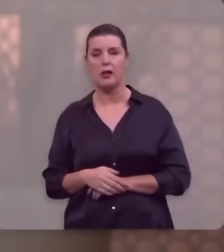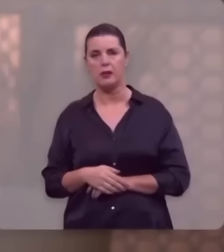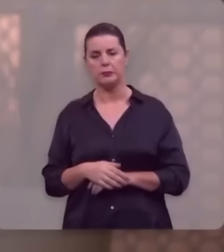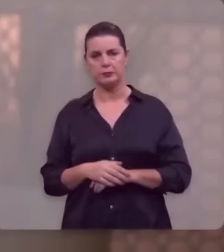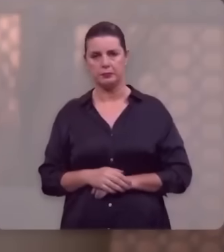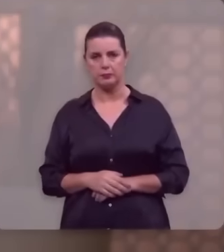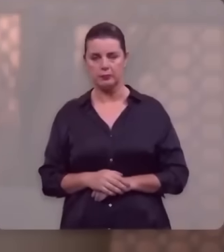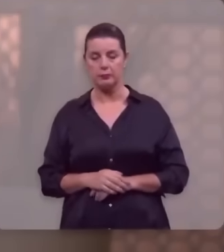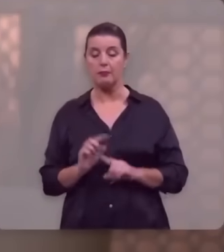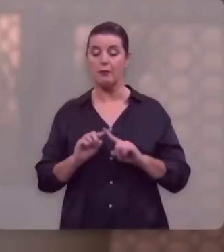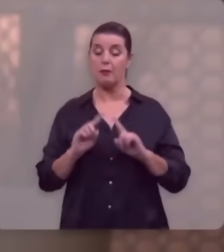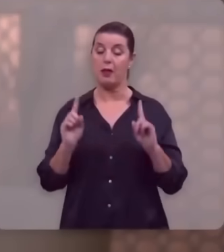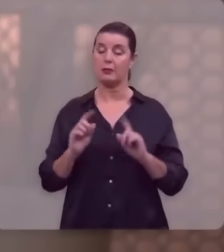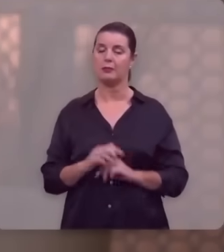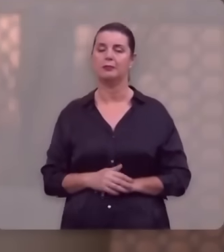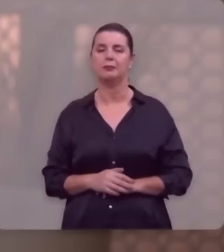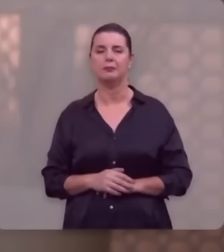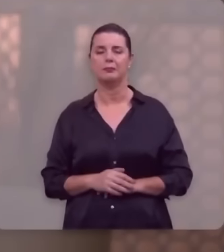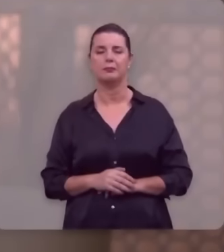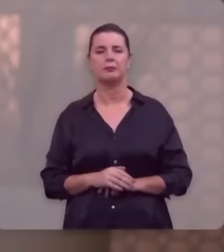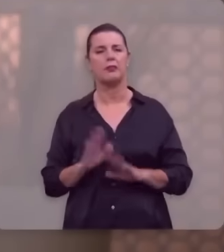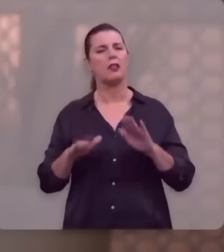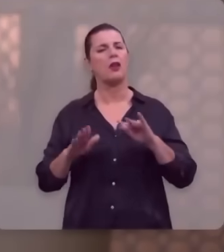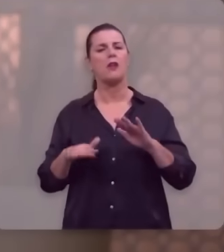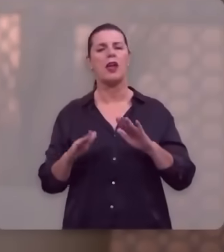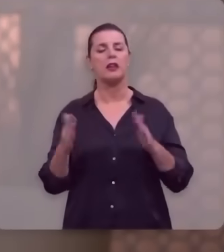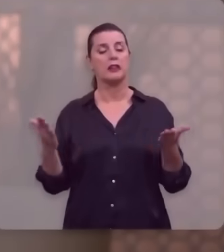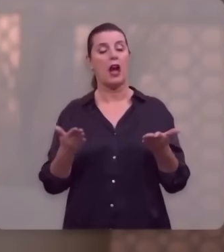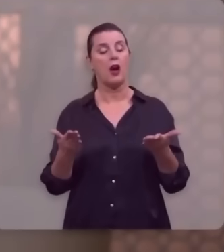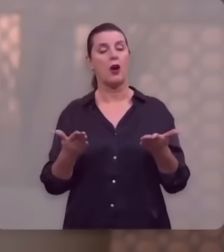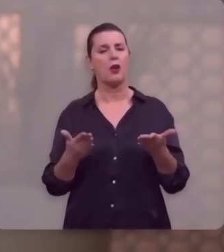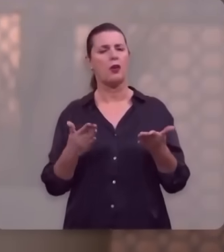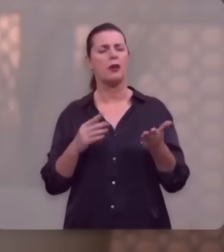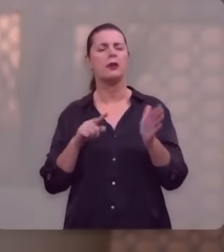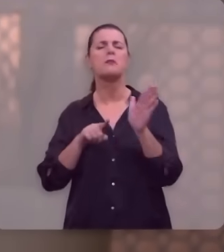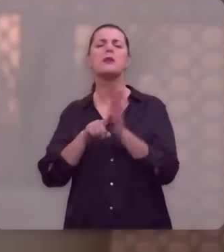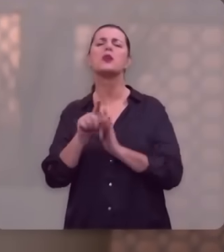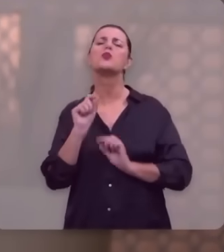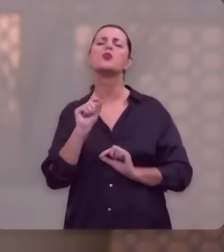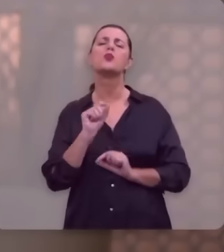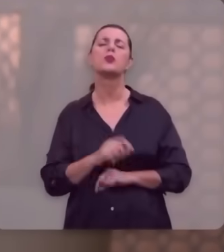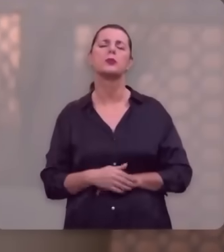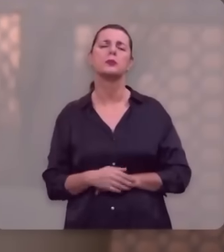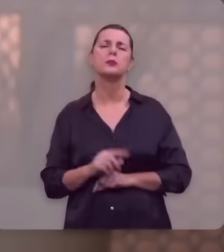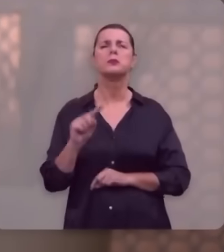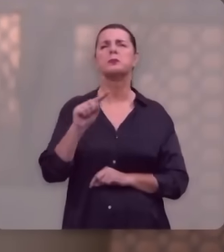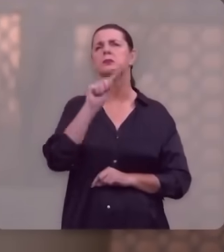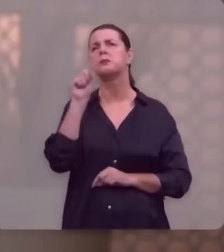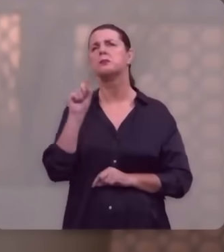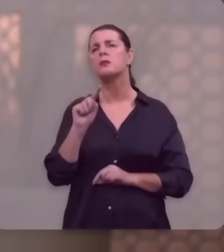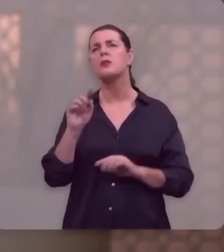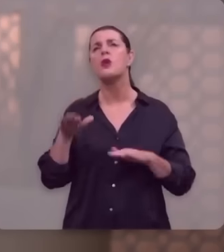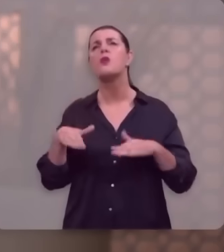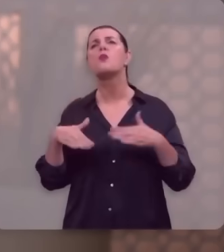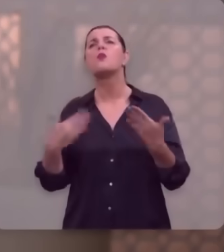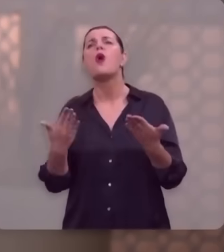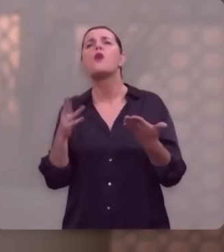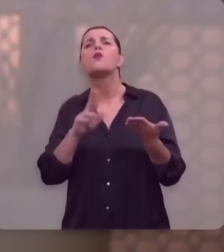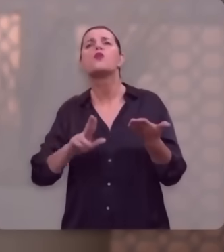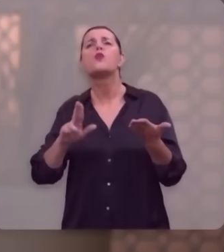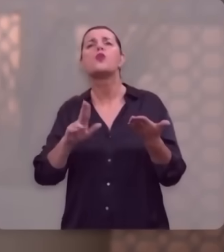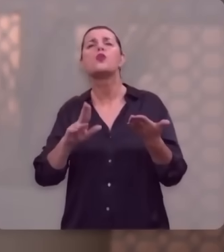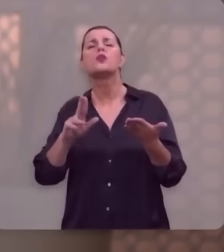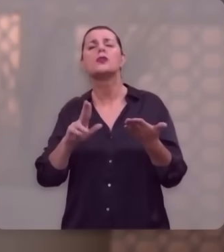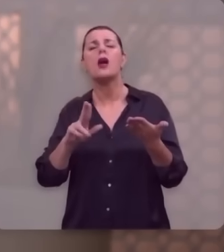merecemos mas talvez agora venha a pergunta qual é o instrumento